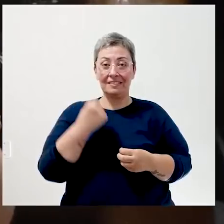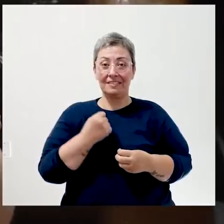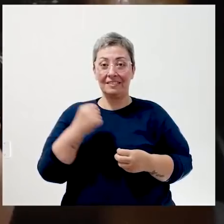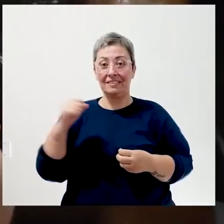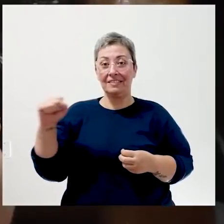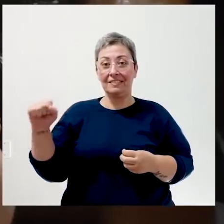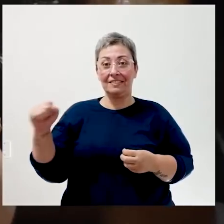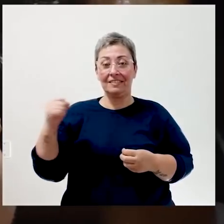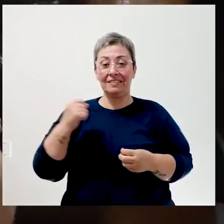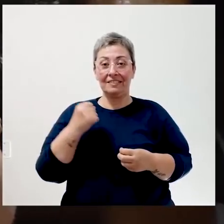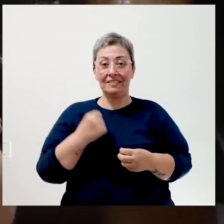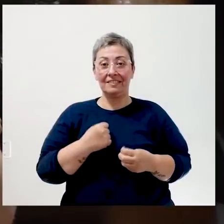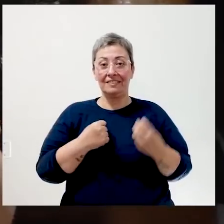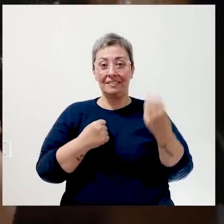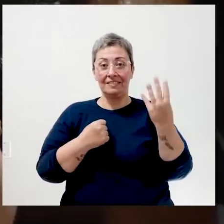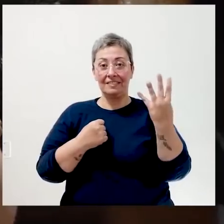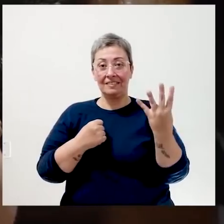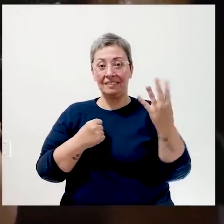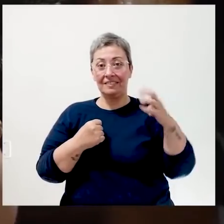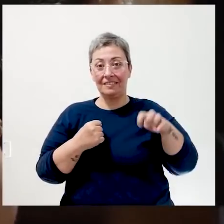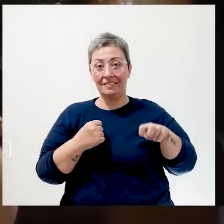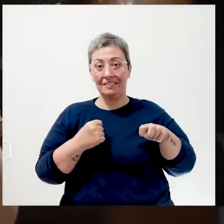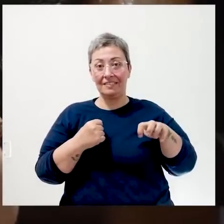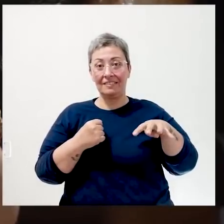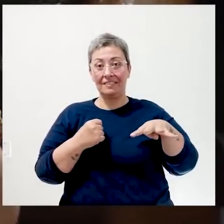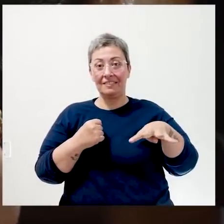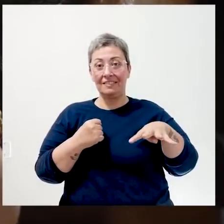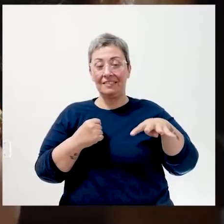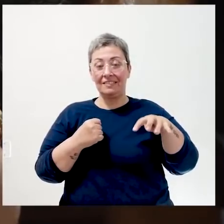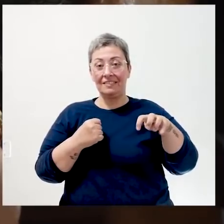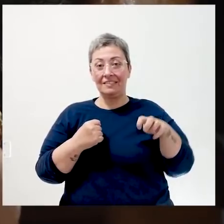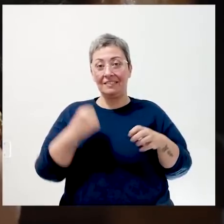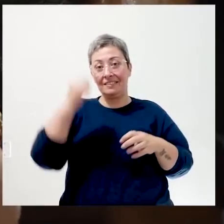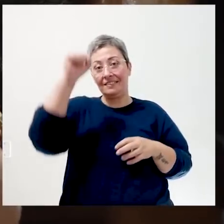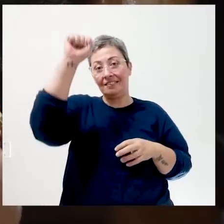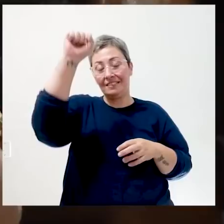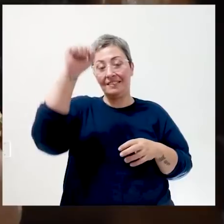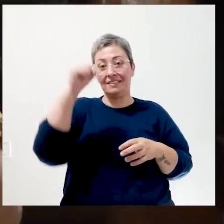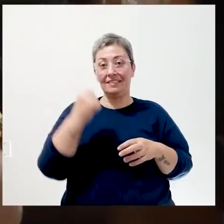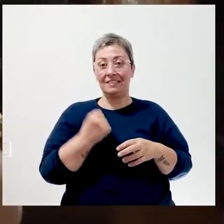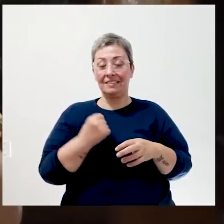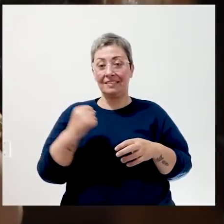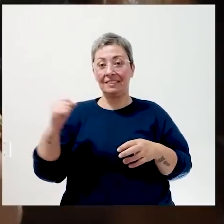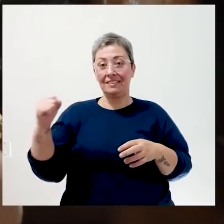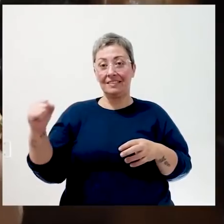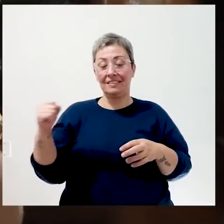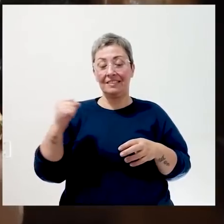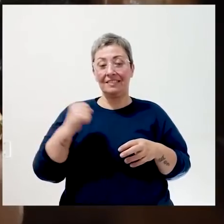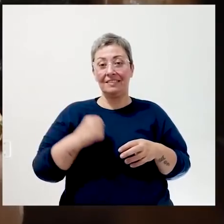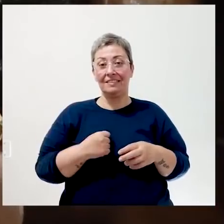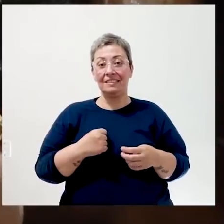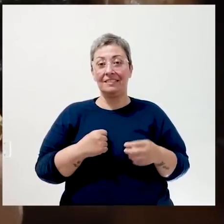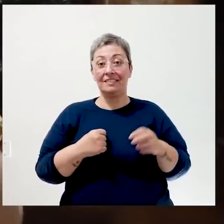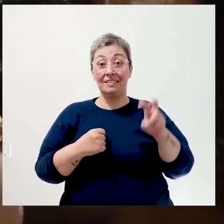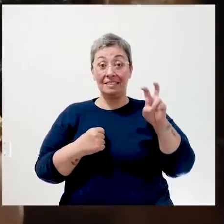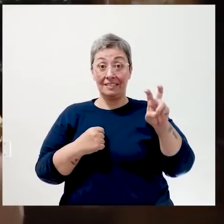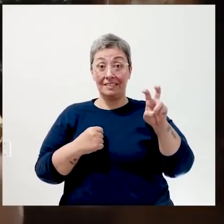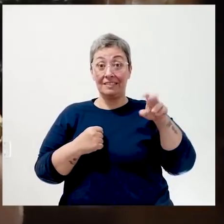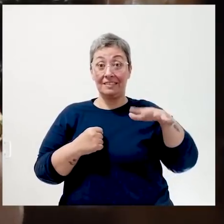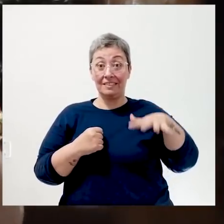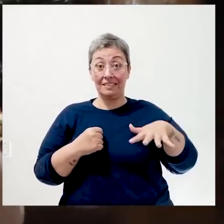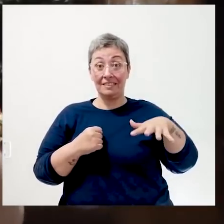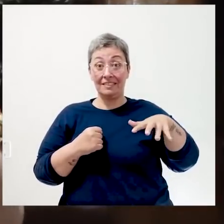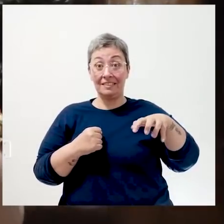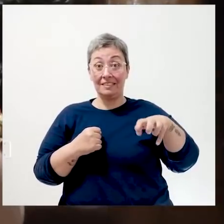minhoquinhas fazendo ginastiquinha, quatro minhoquinhas fazendo